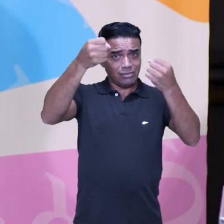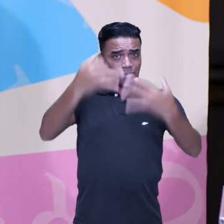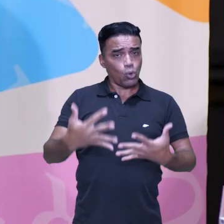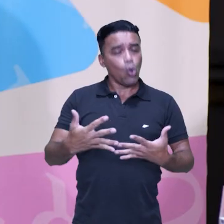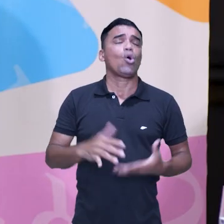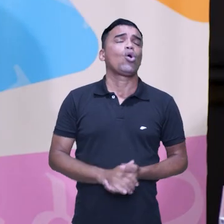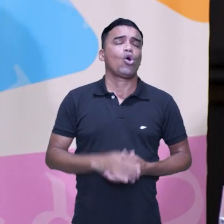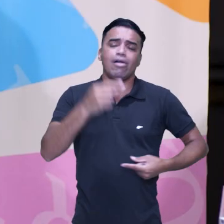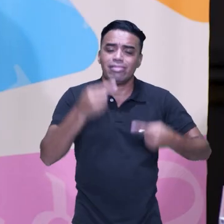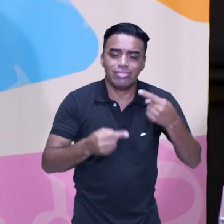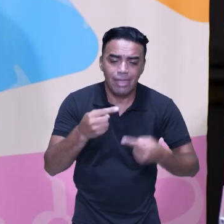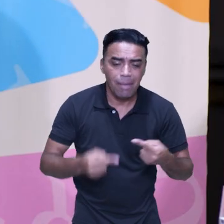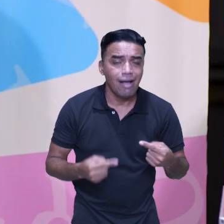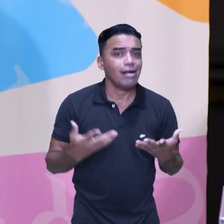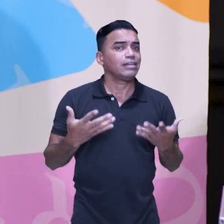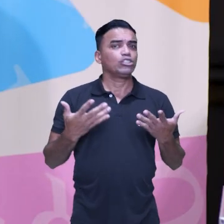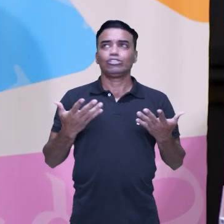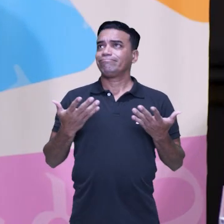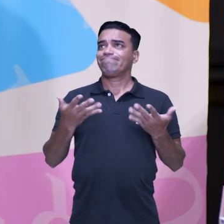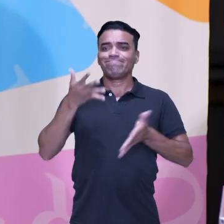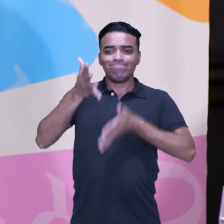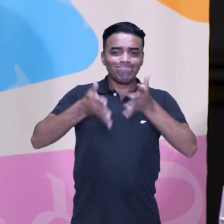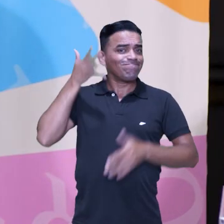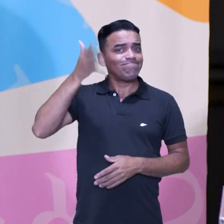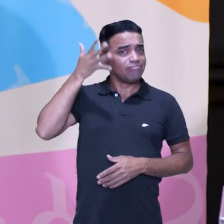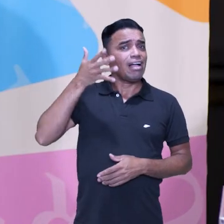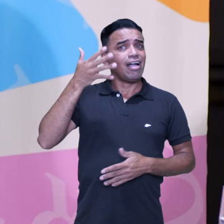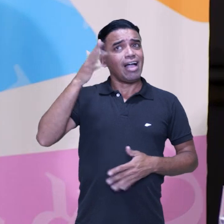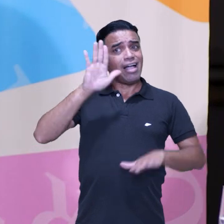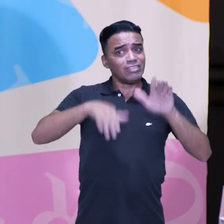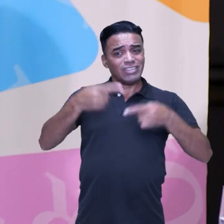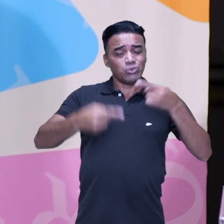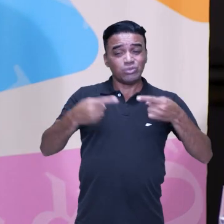debate, essa discussão, por mais que seja uma discussão muitas vezes